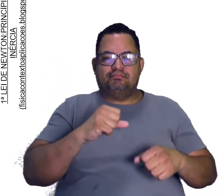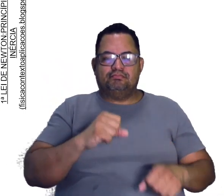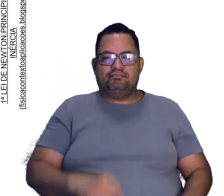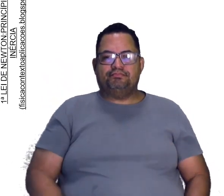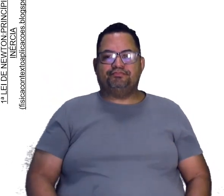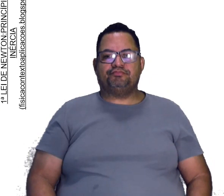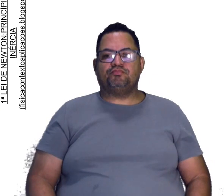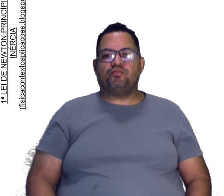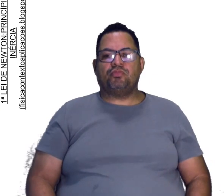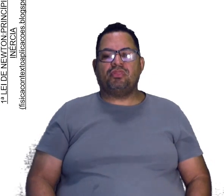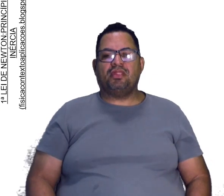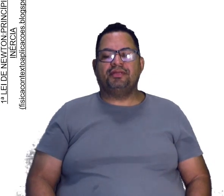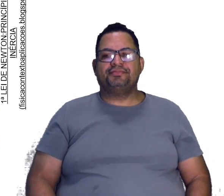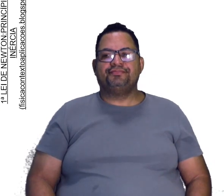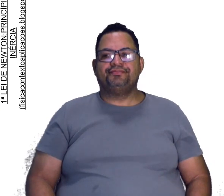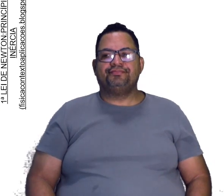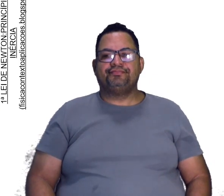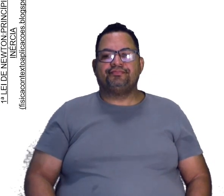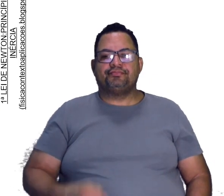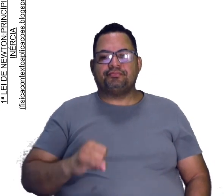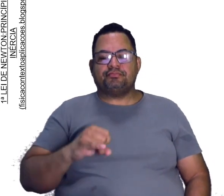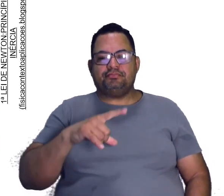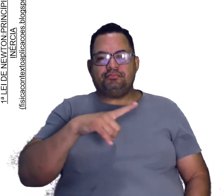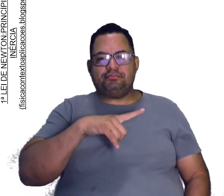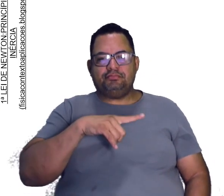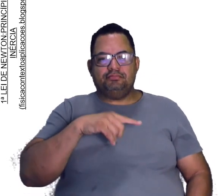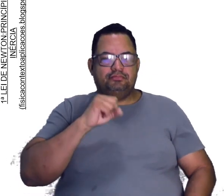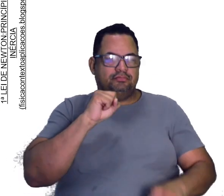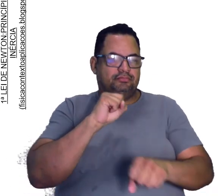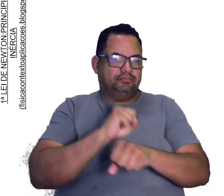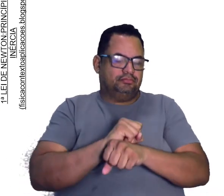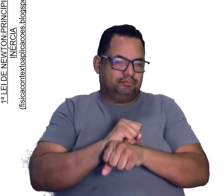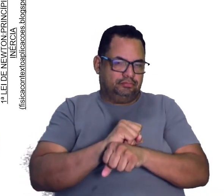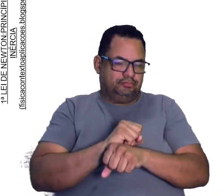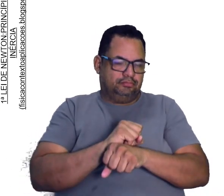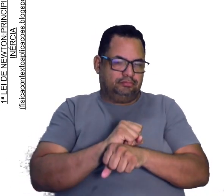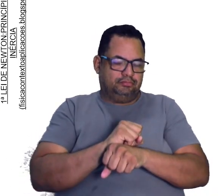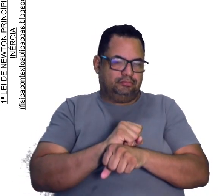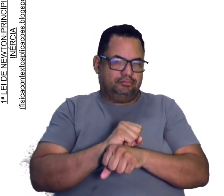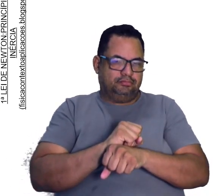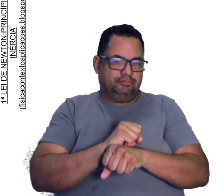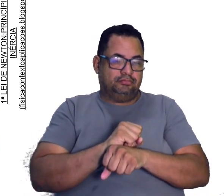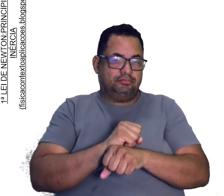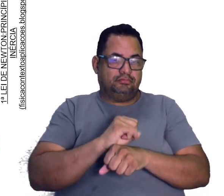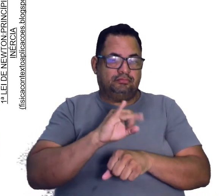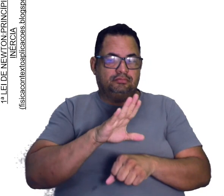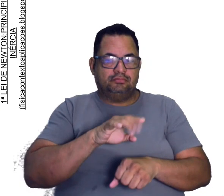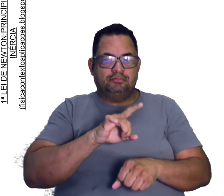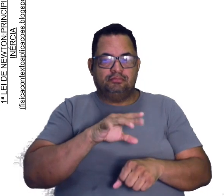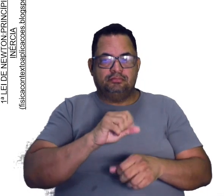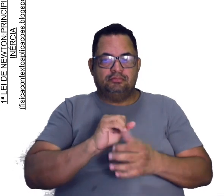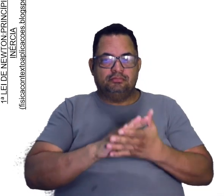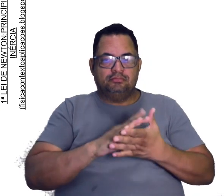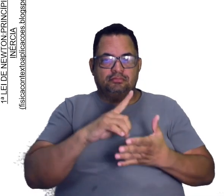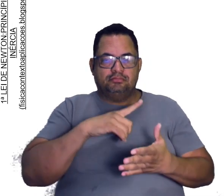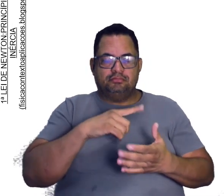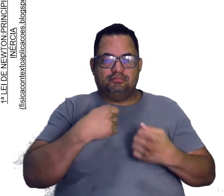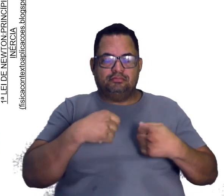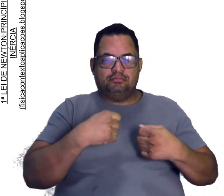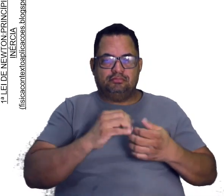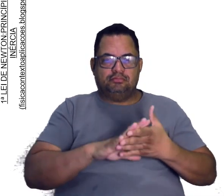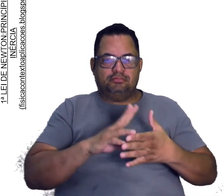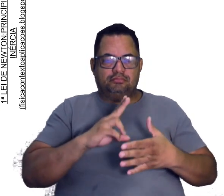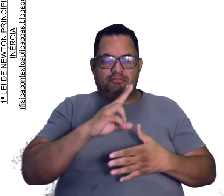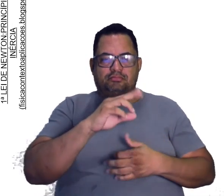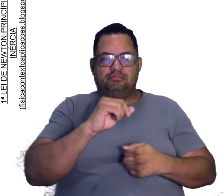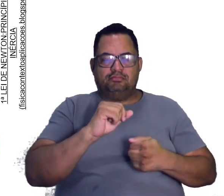frear. Se ele estiver parado, estaticamente parado, ele está na inércia. Então vai ter que ter uma força grande